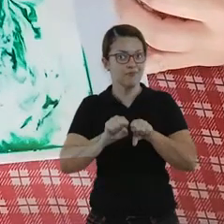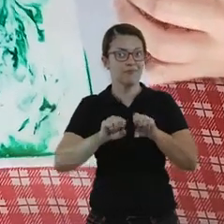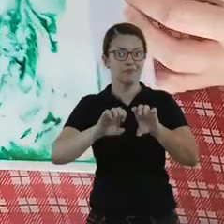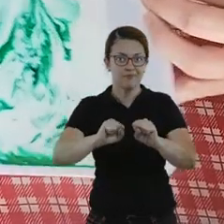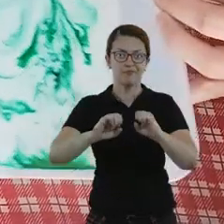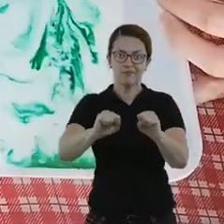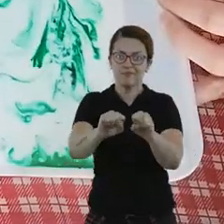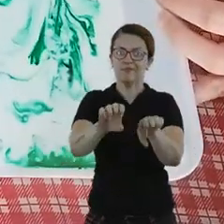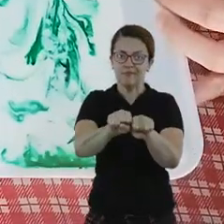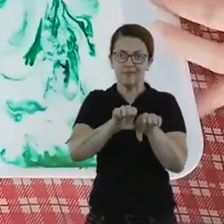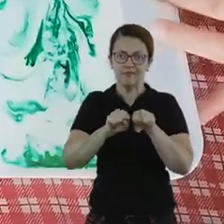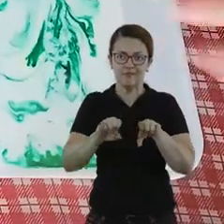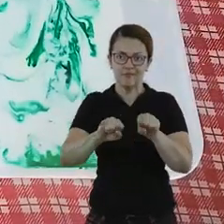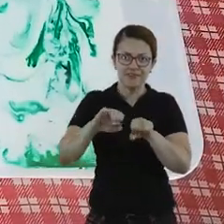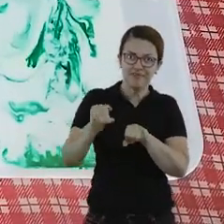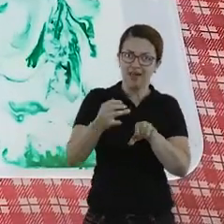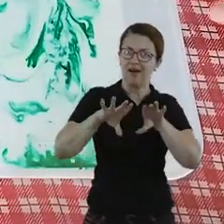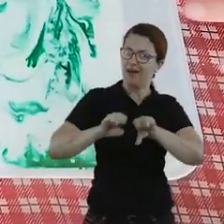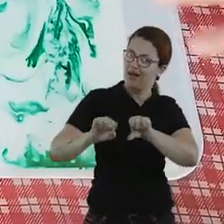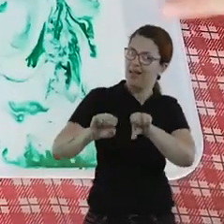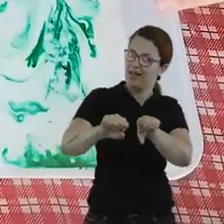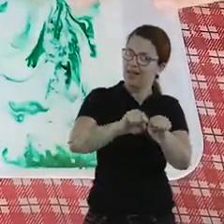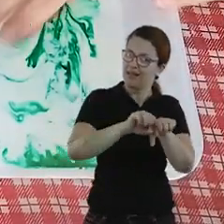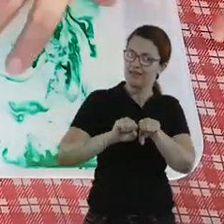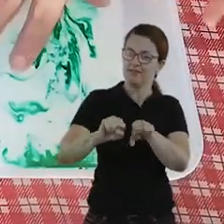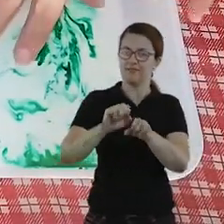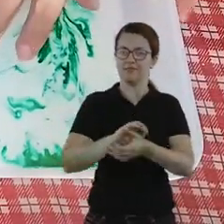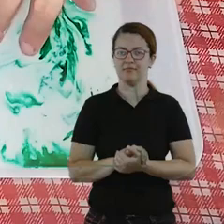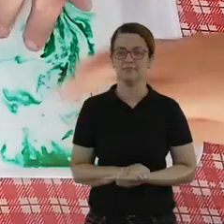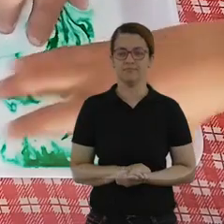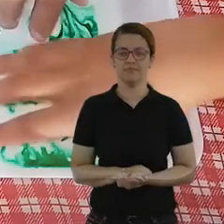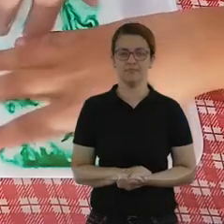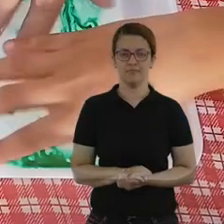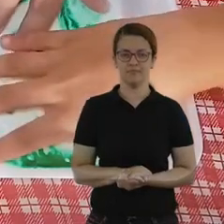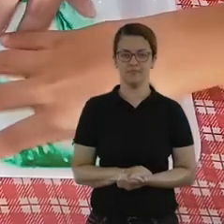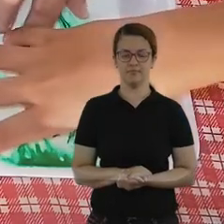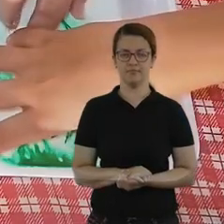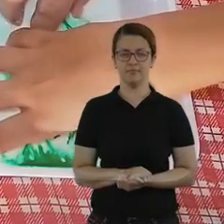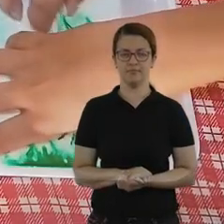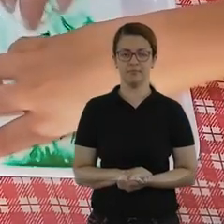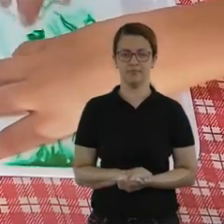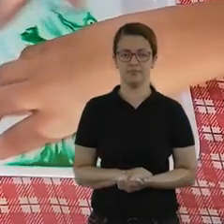Vamos colocar a mão? Pra misturar mais rápido, vamos lá.